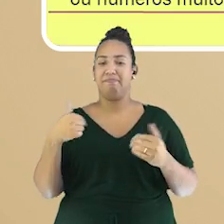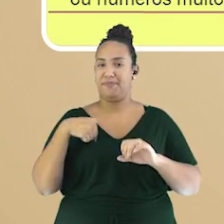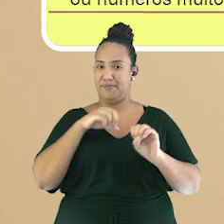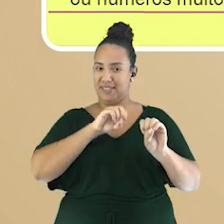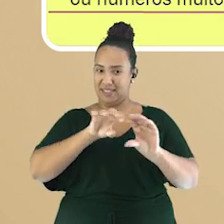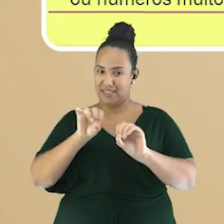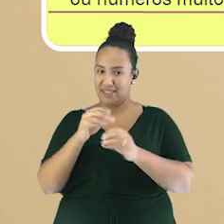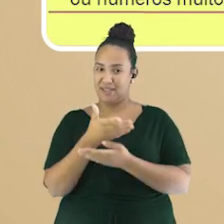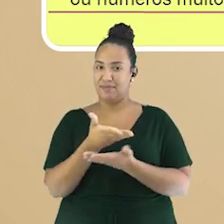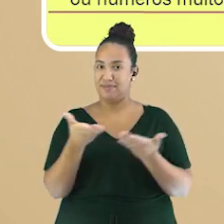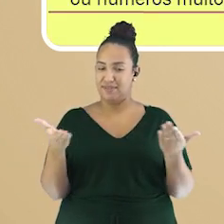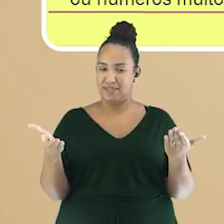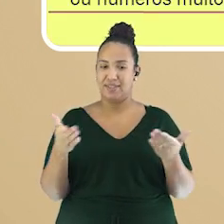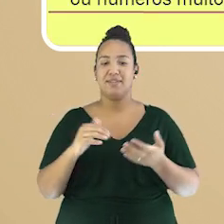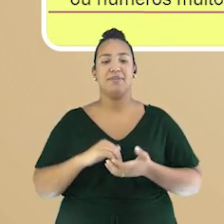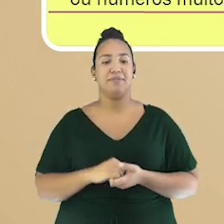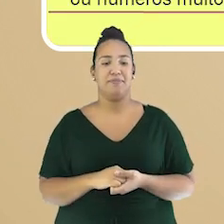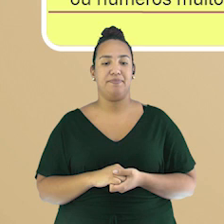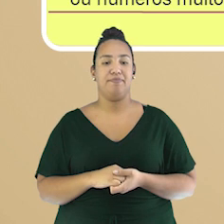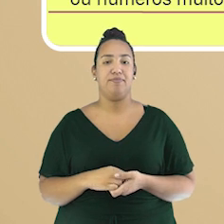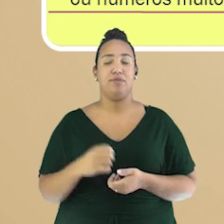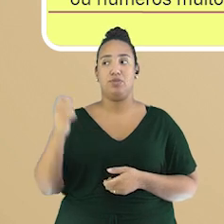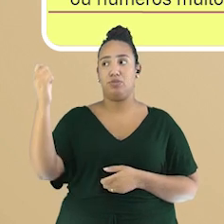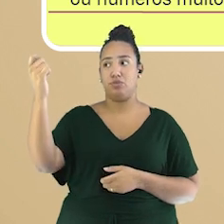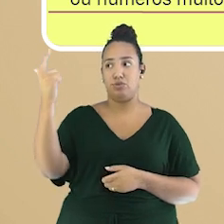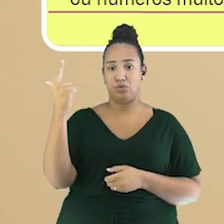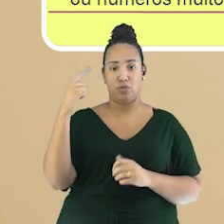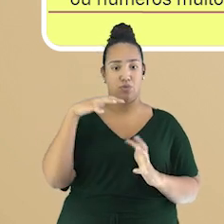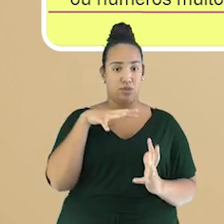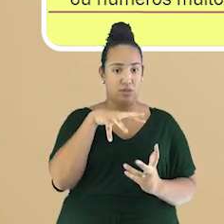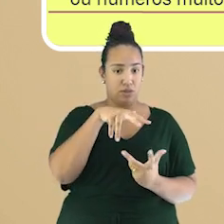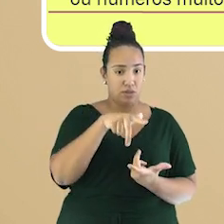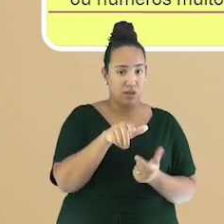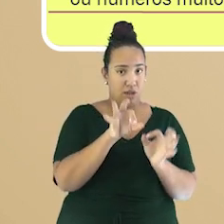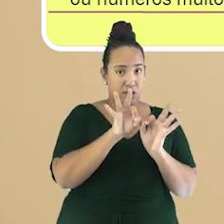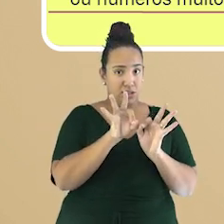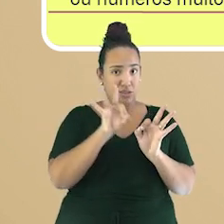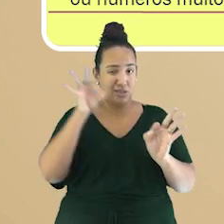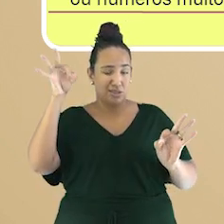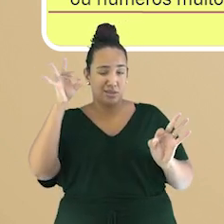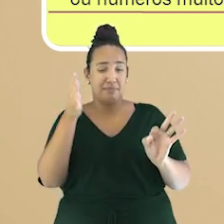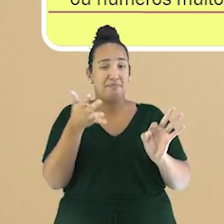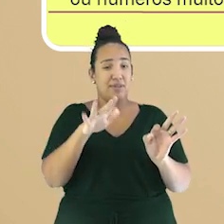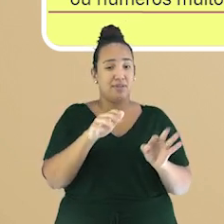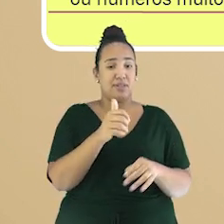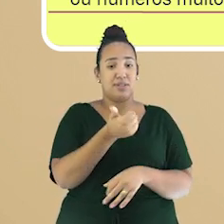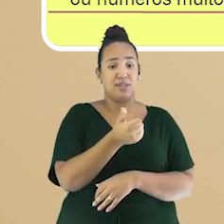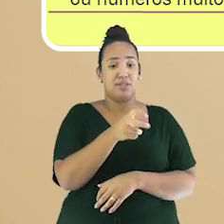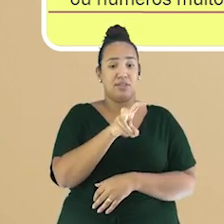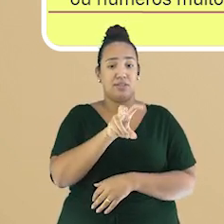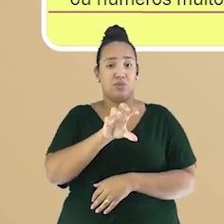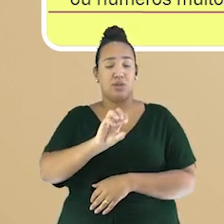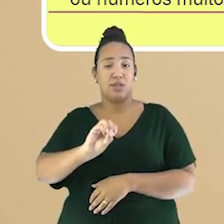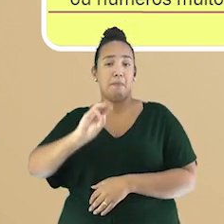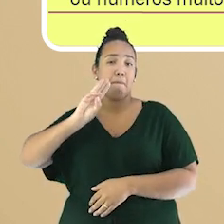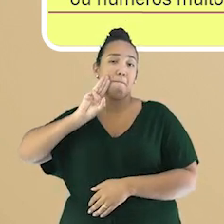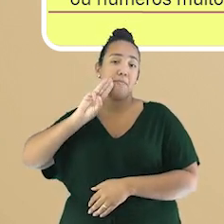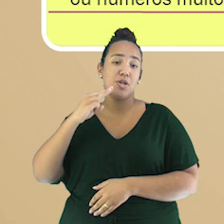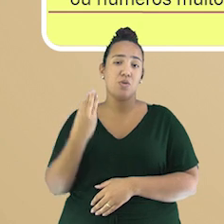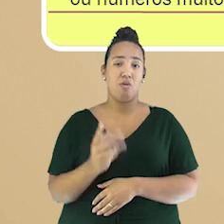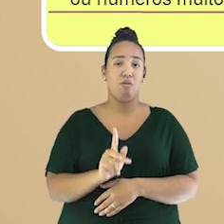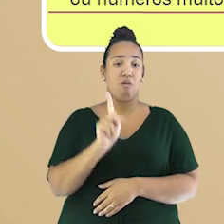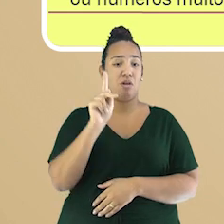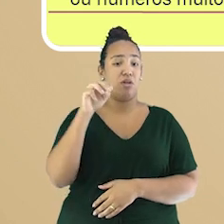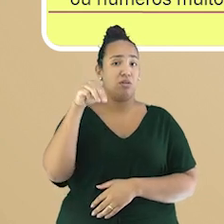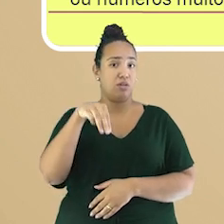vocês. A distância entre o Sol e a Terra é de aproximadamente 150 milhões de quilômetros. É um